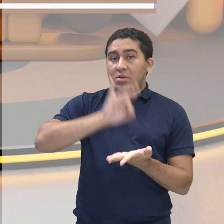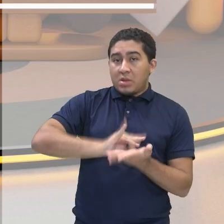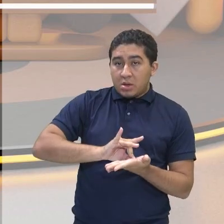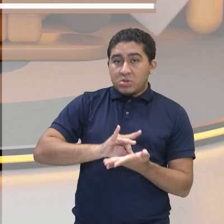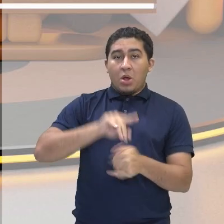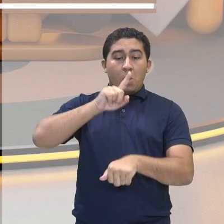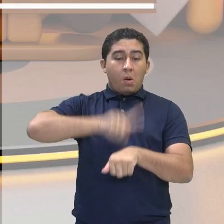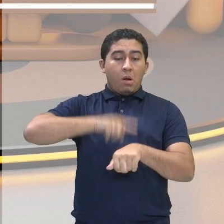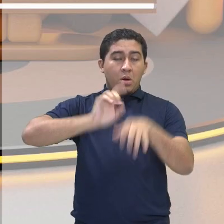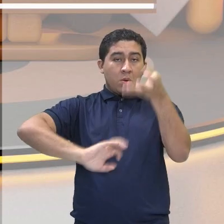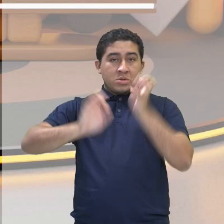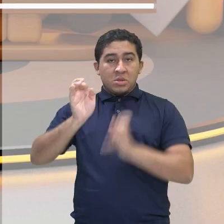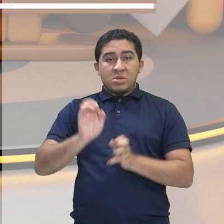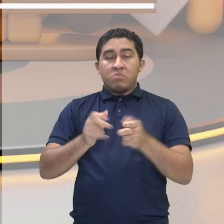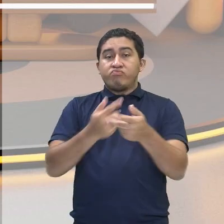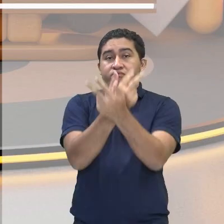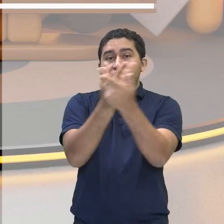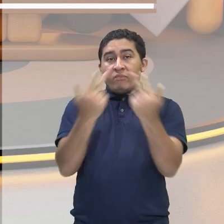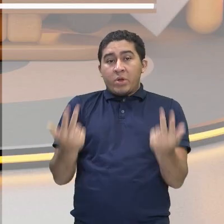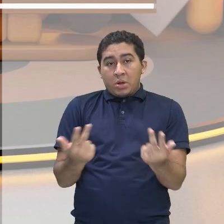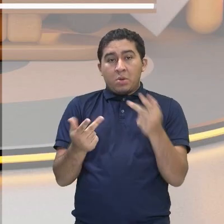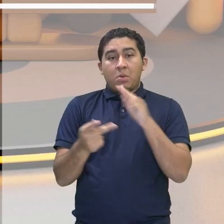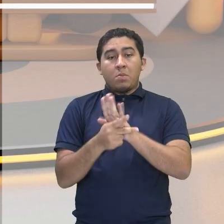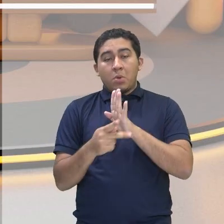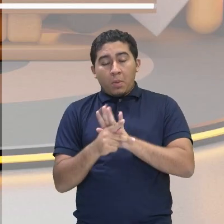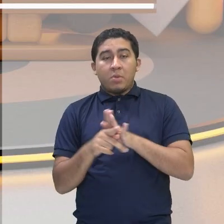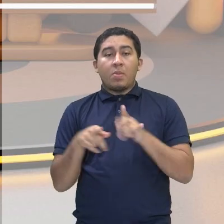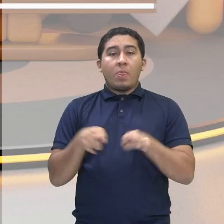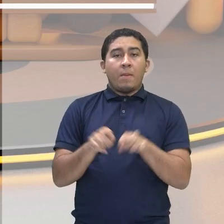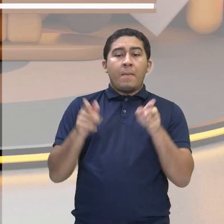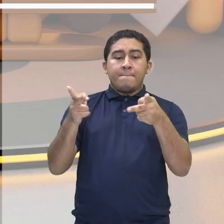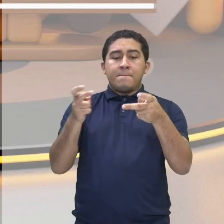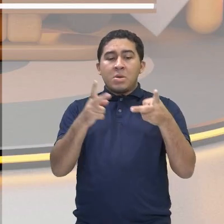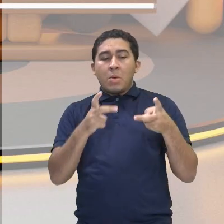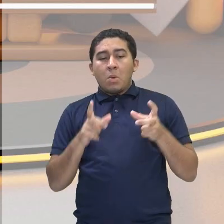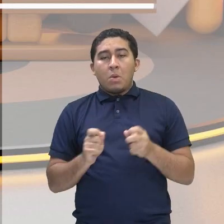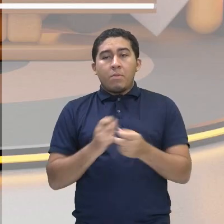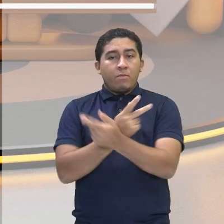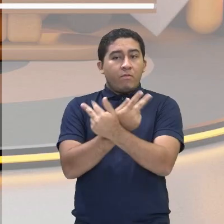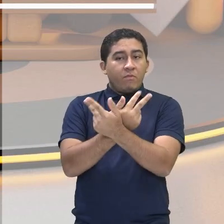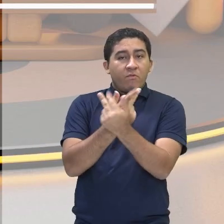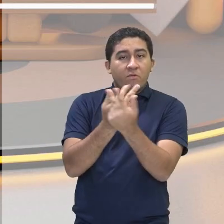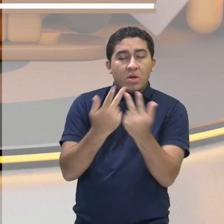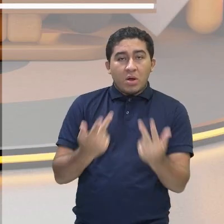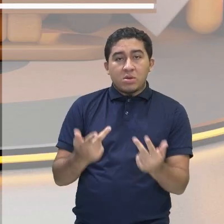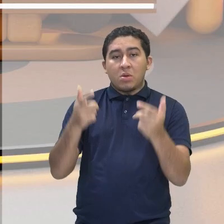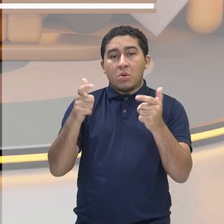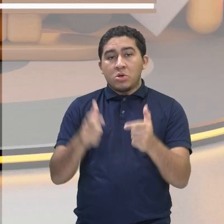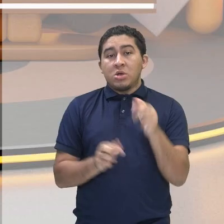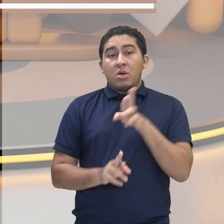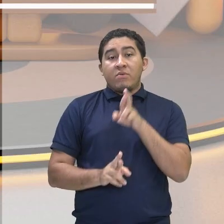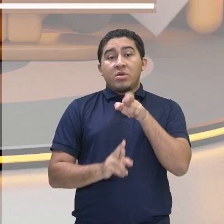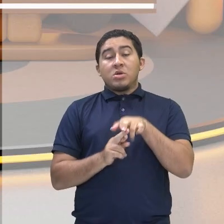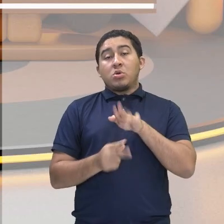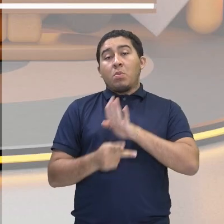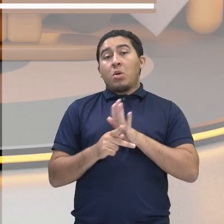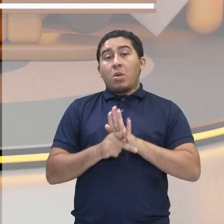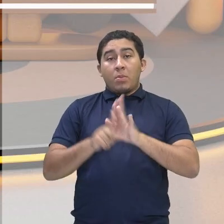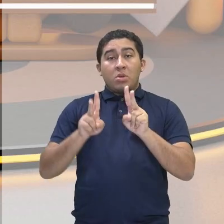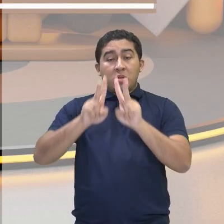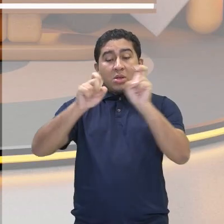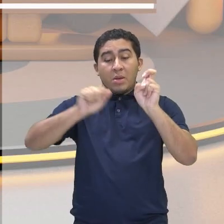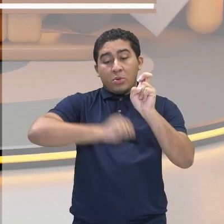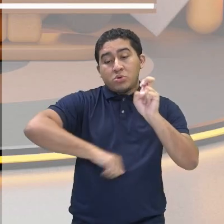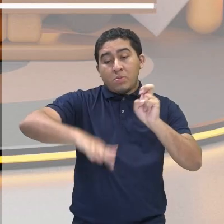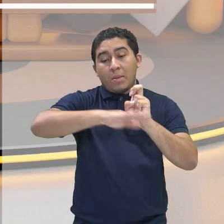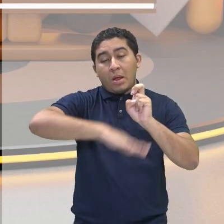nessa diversidade, né, do fuso horário. Observamos uma diversidade também quanto às questões físicas,